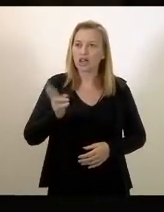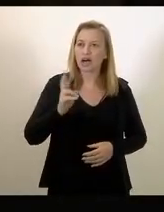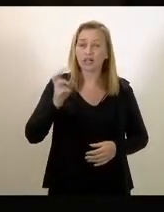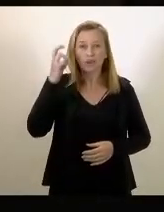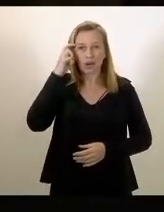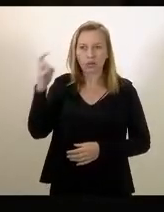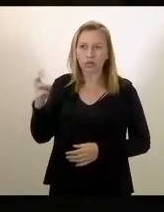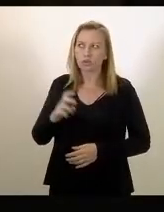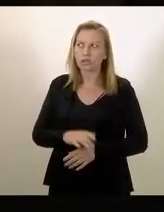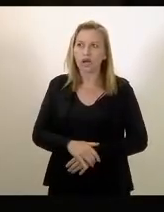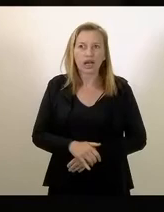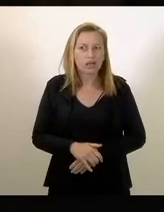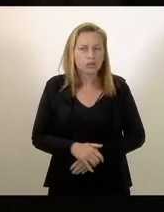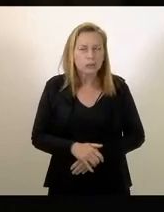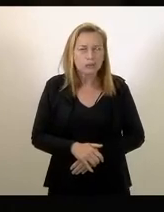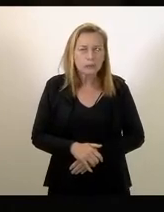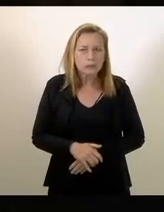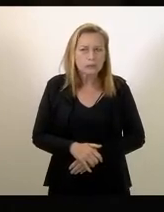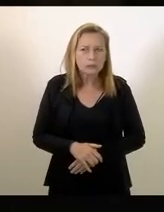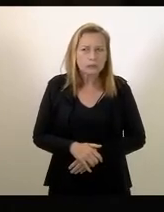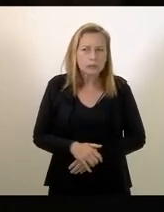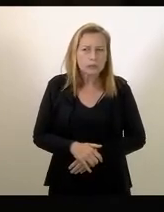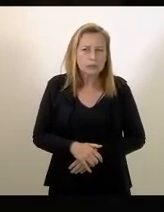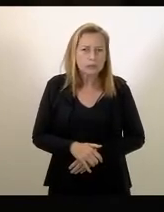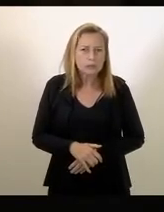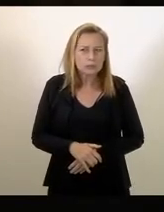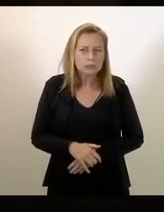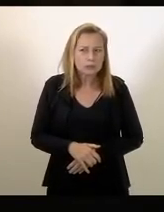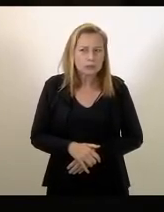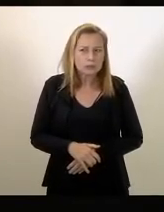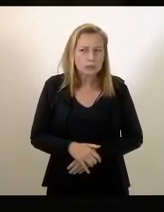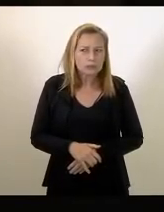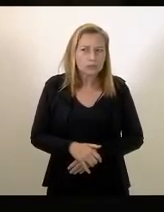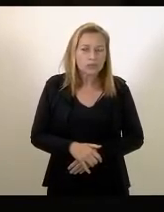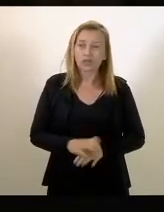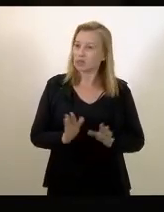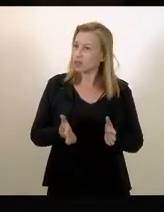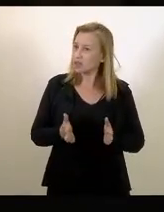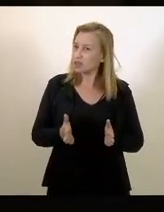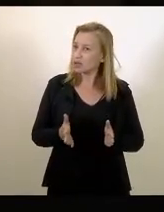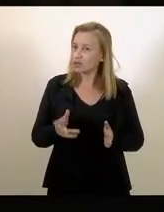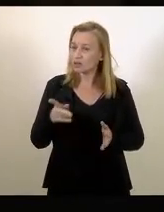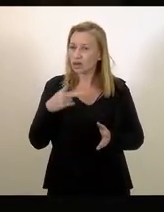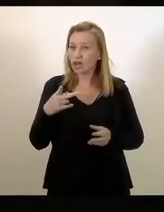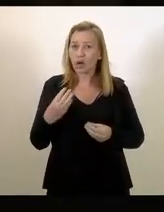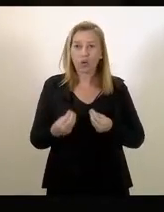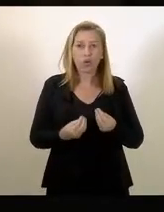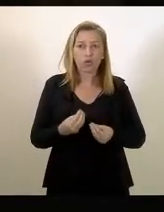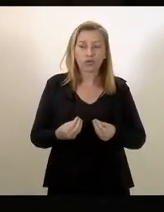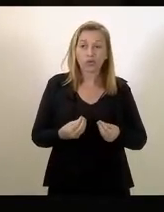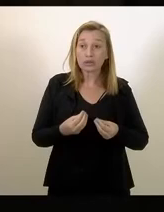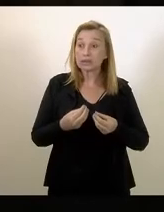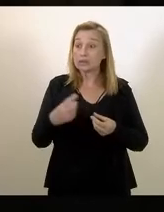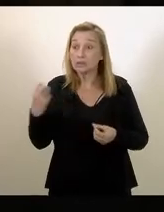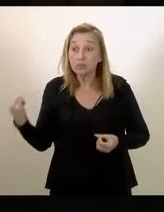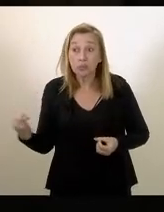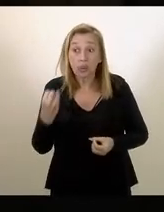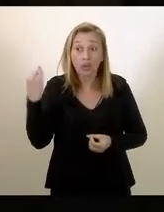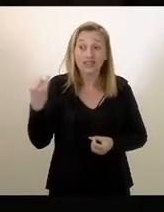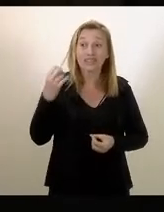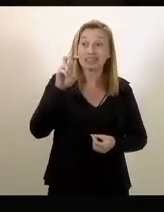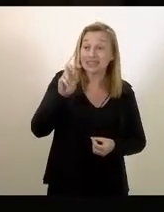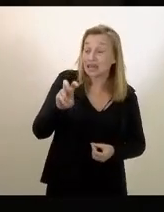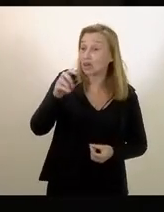como é que o cara vai elogiar ou ressaltar como se fosse uma coisa importante 54